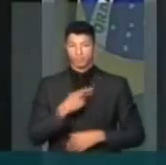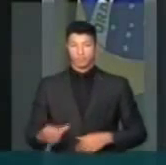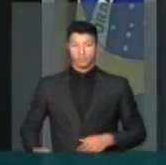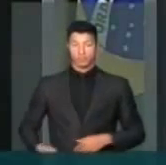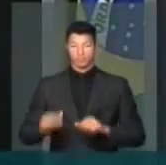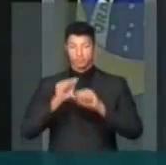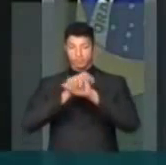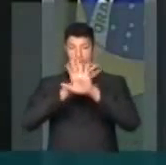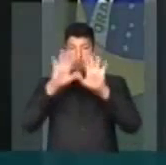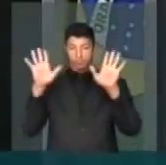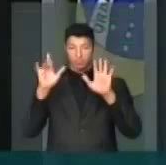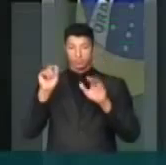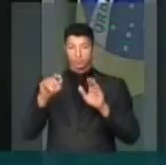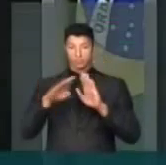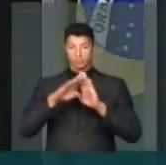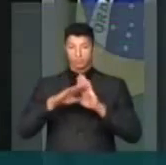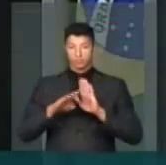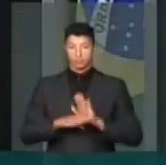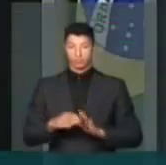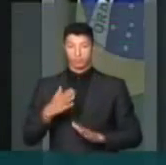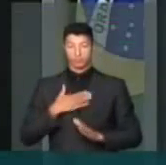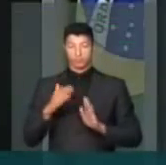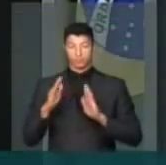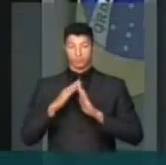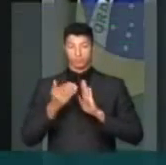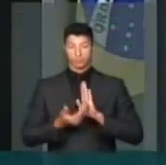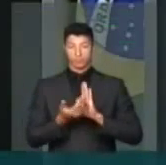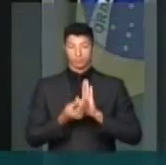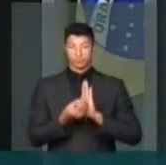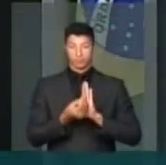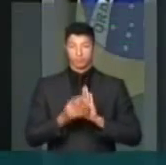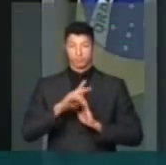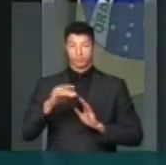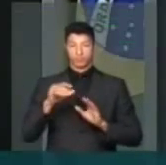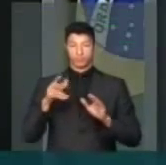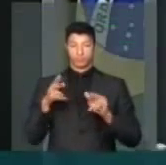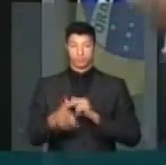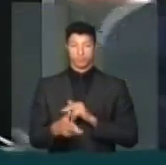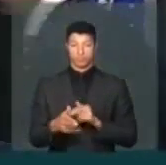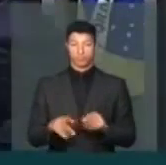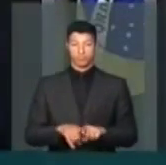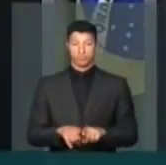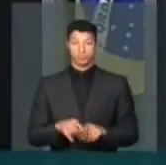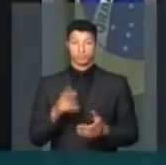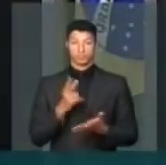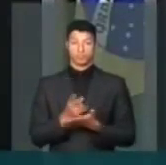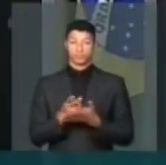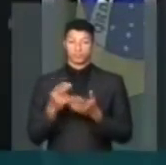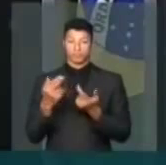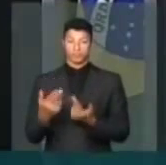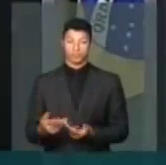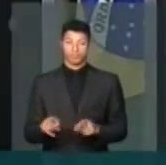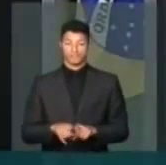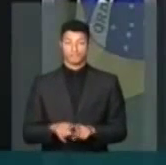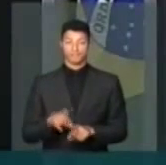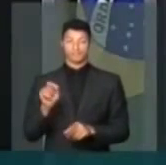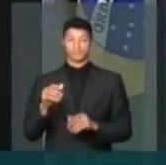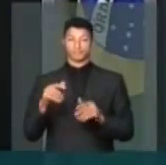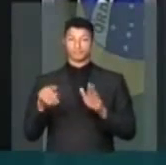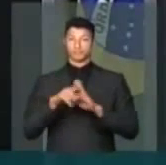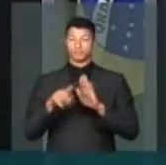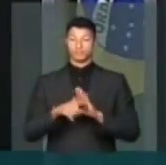deixa claro que o programa Minha Casa e Minha Vida vai sofrer cortes. Da mesma forma que